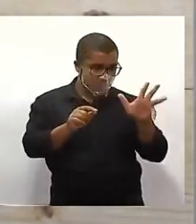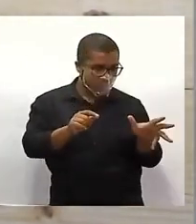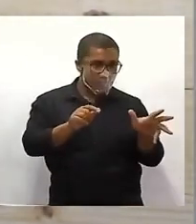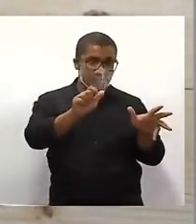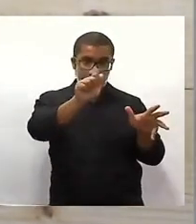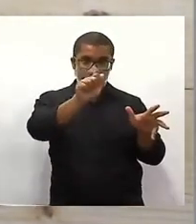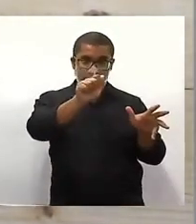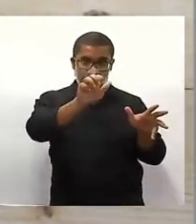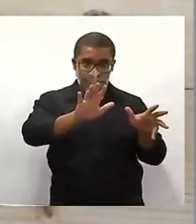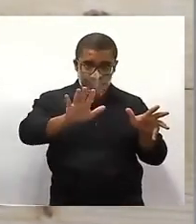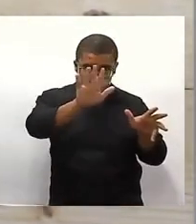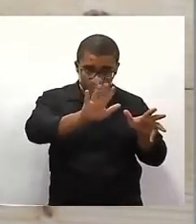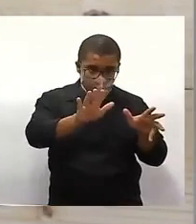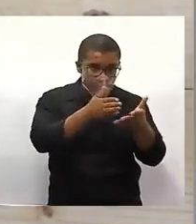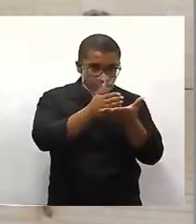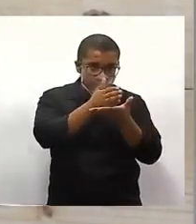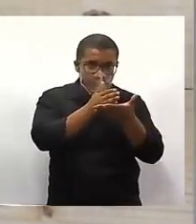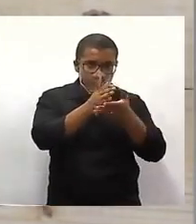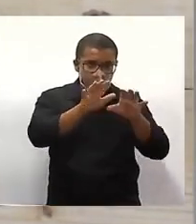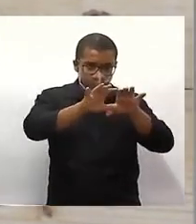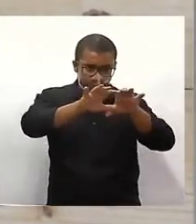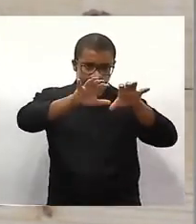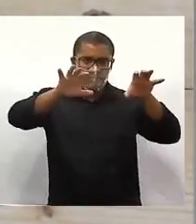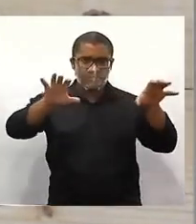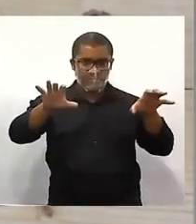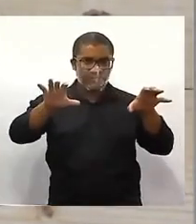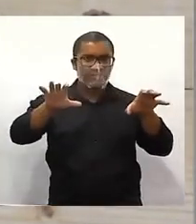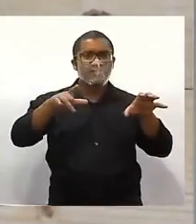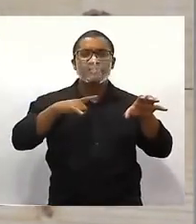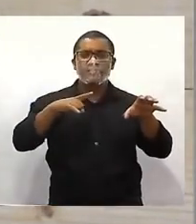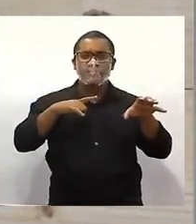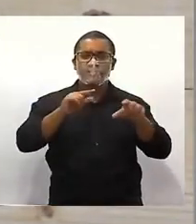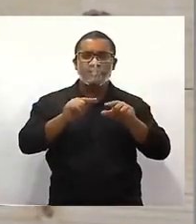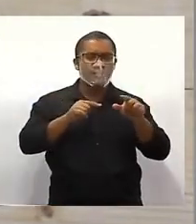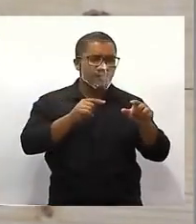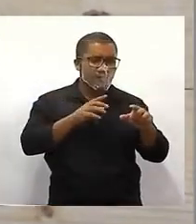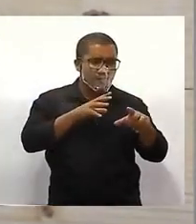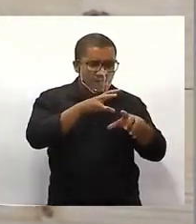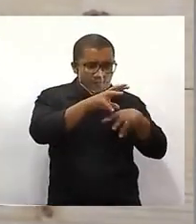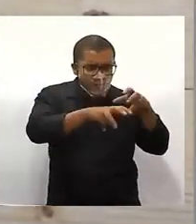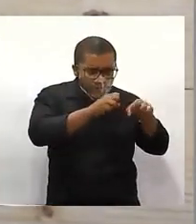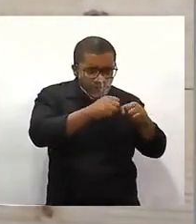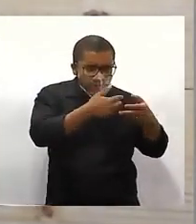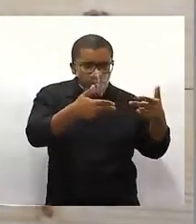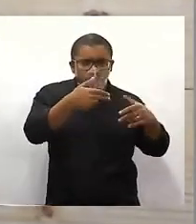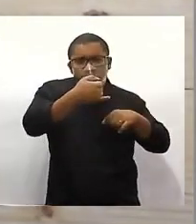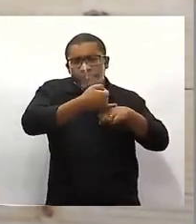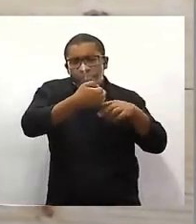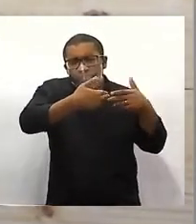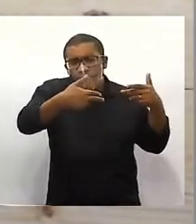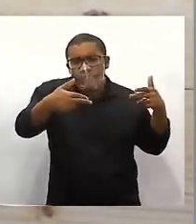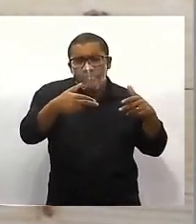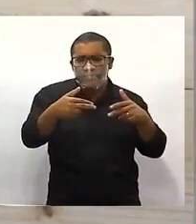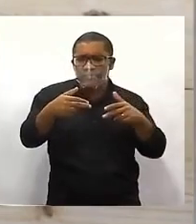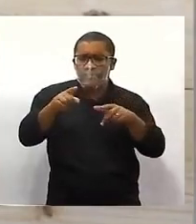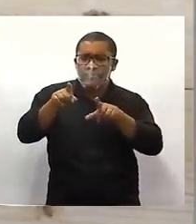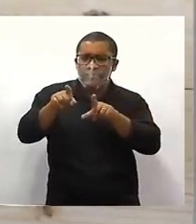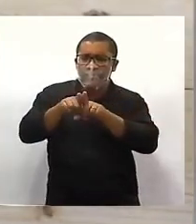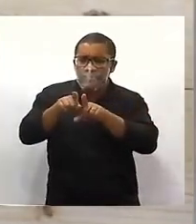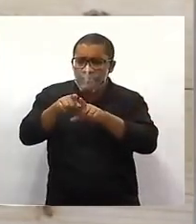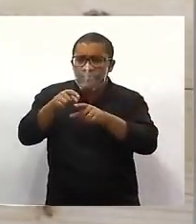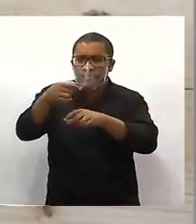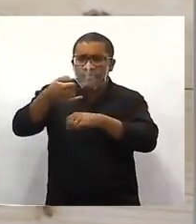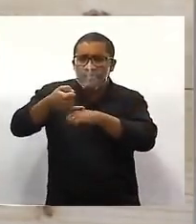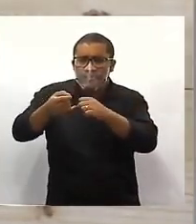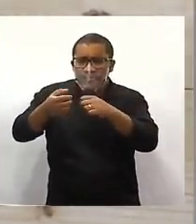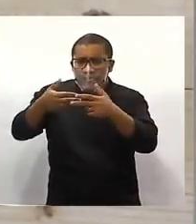ali, principalmente os minerais, para alimentar a Revolução Industrial. Nós estávamos vivendo aí nesse período a